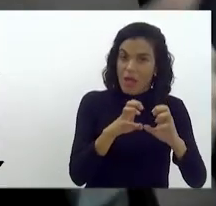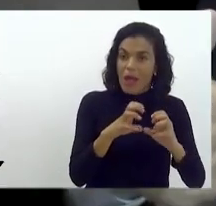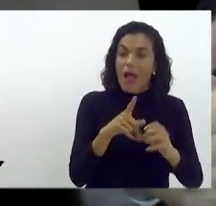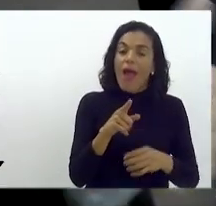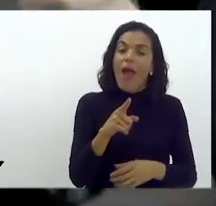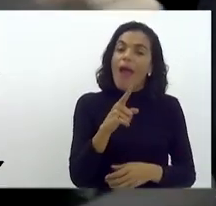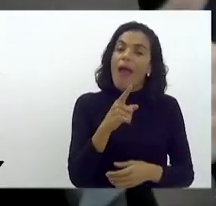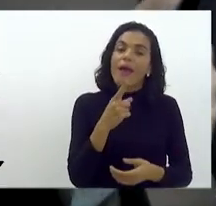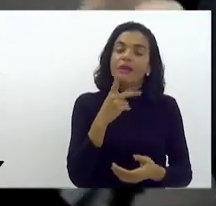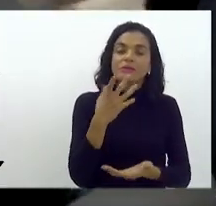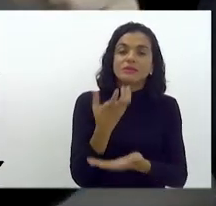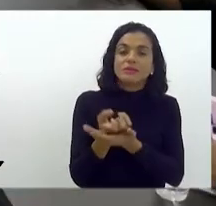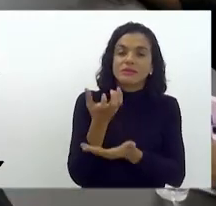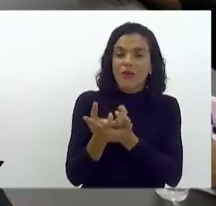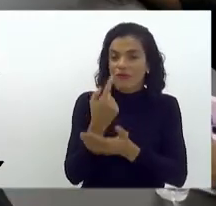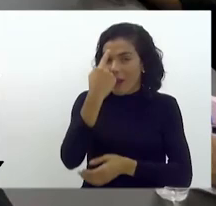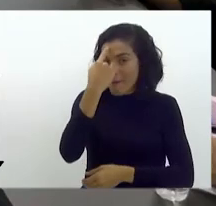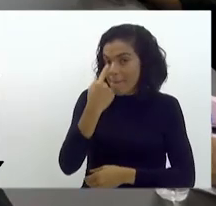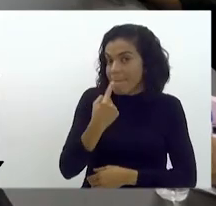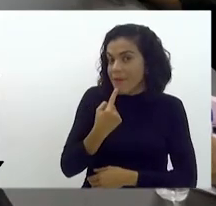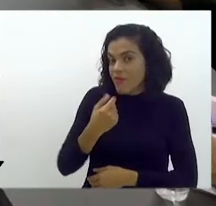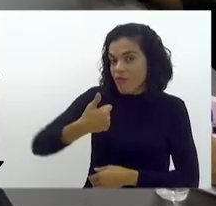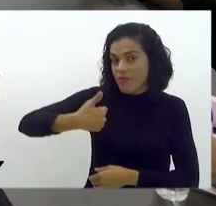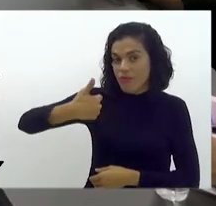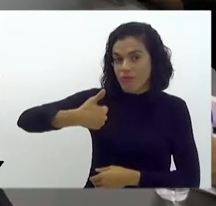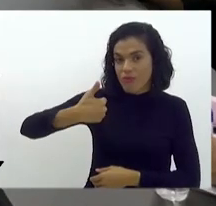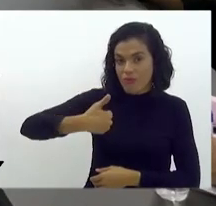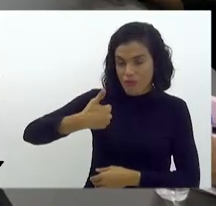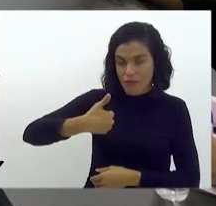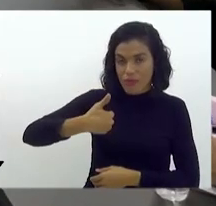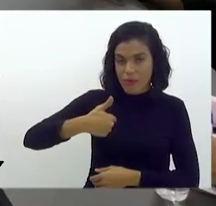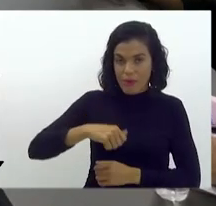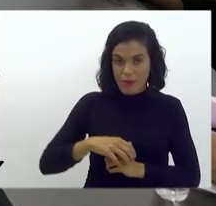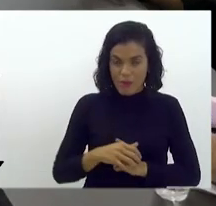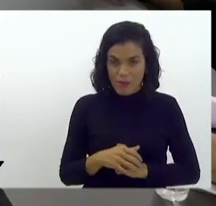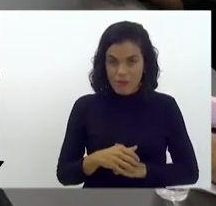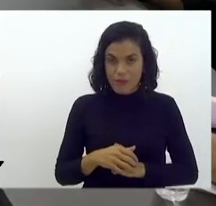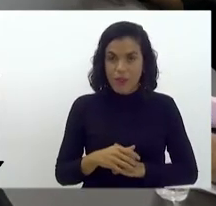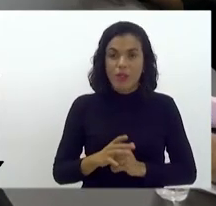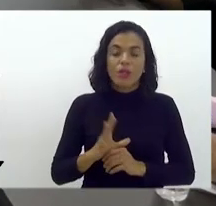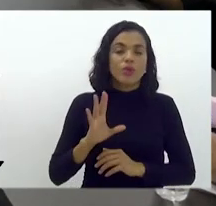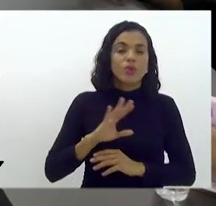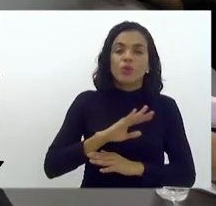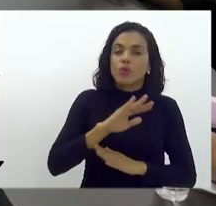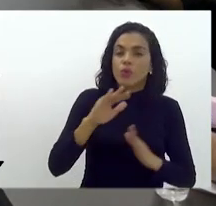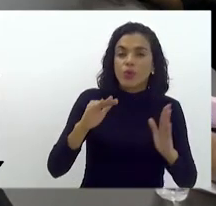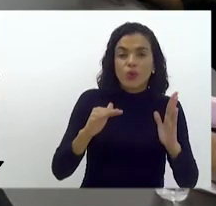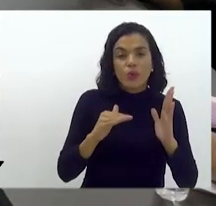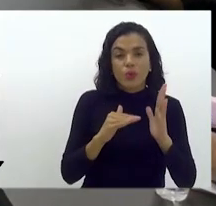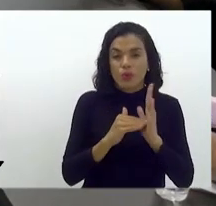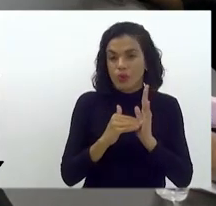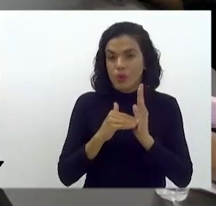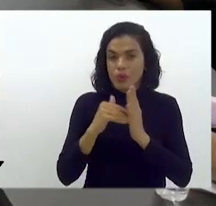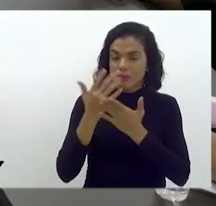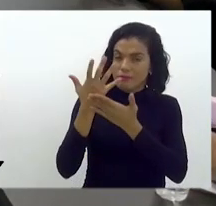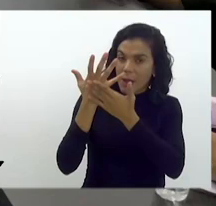daquela imagem daquela memória na verdade todos os de todos os encadeamento